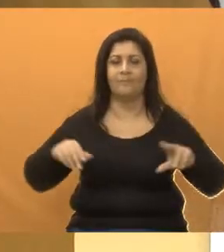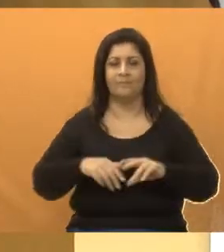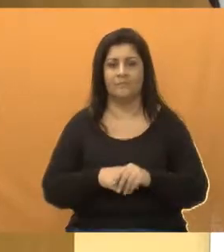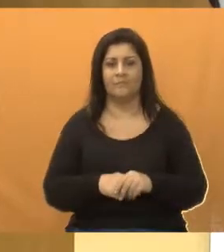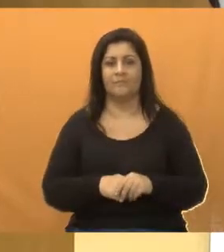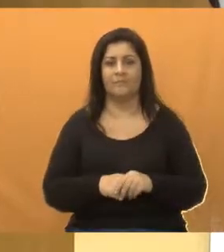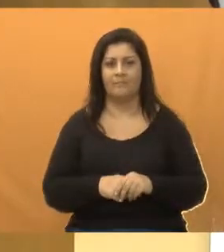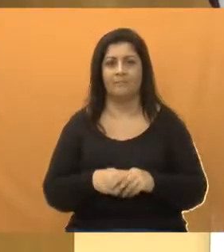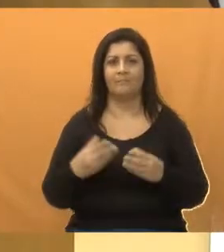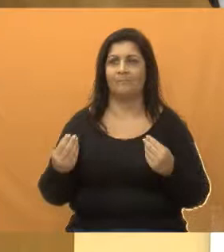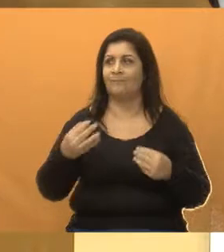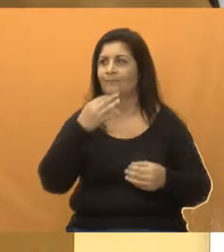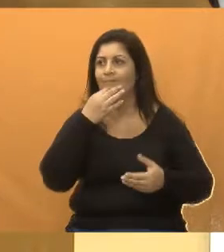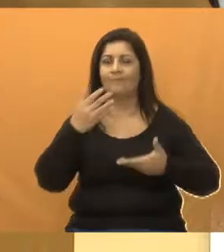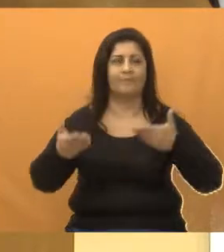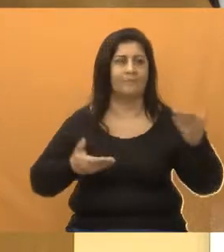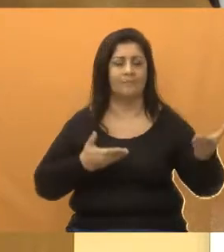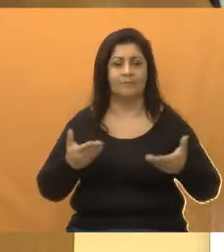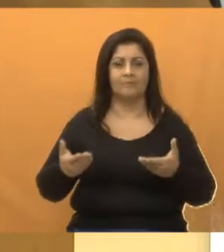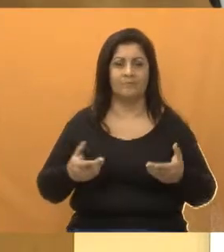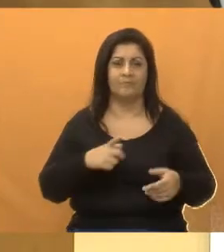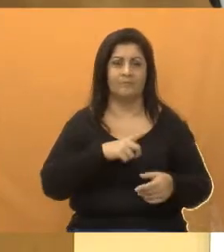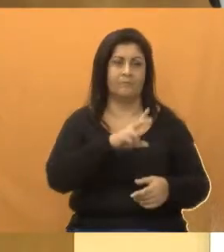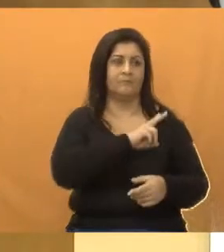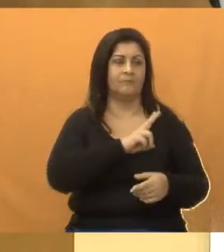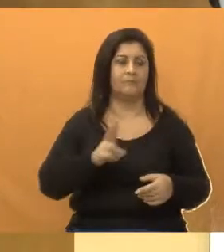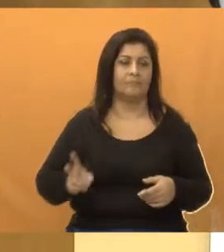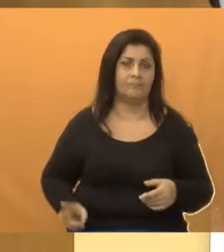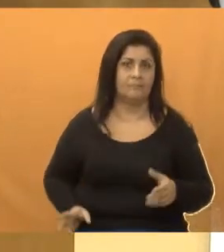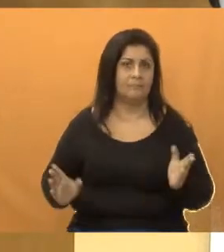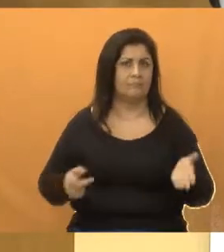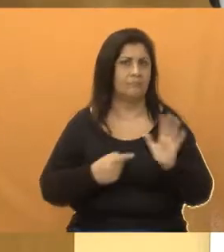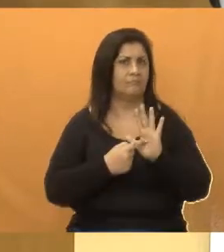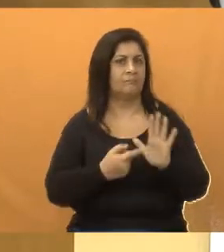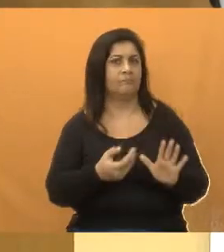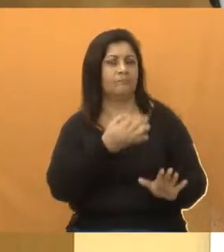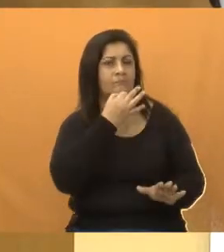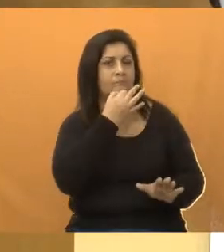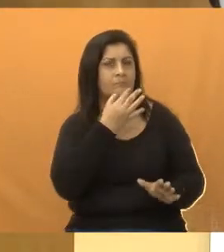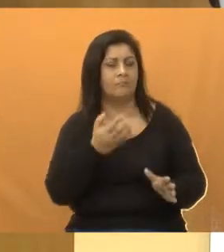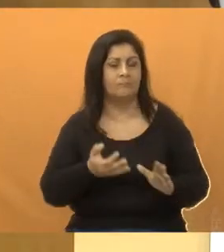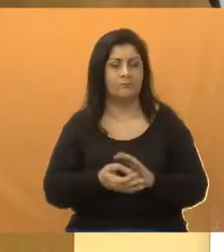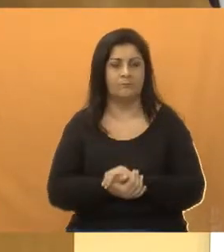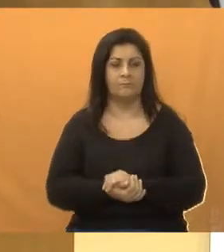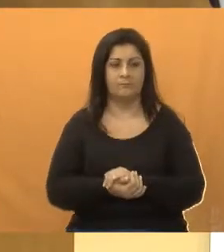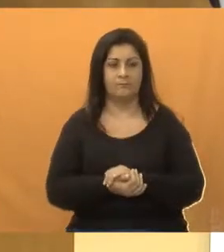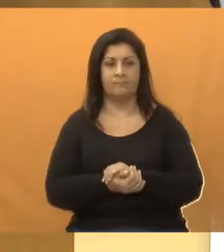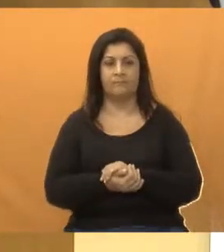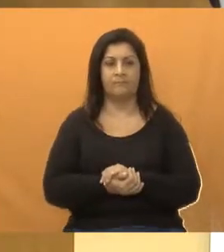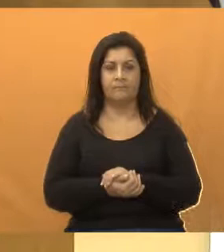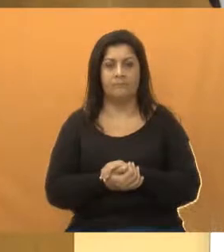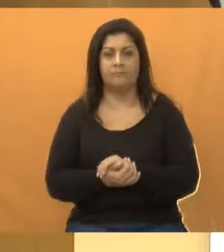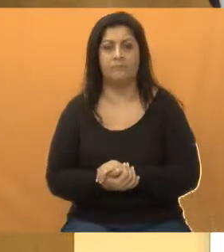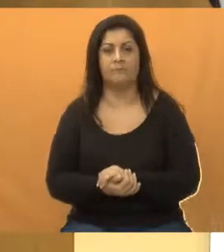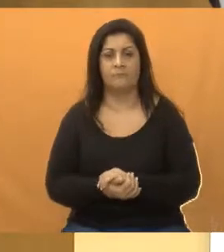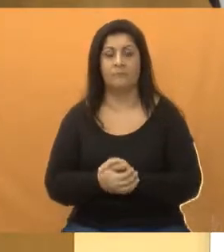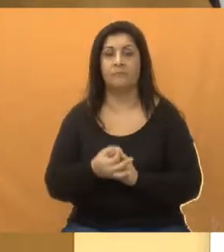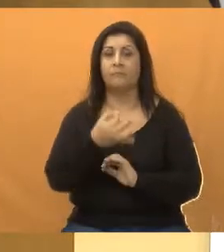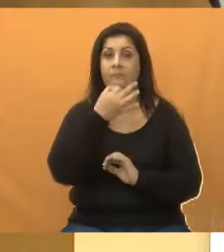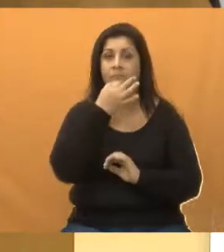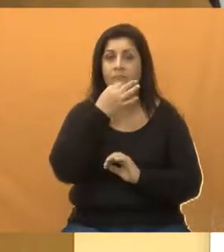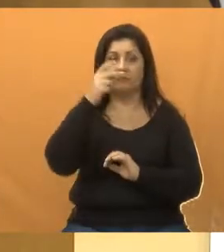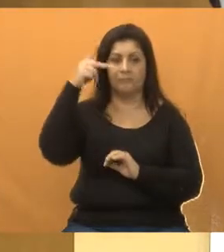Projeto polêmico porque aqui vários vereadores que já se expressaram aqui nessa tribuna, né, e a gente, no meu ponto de